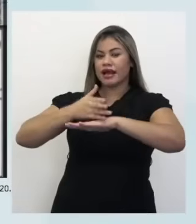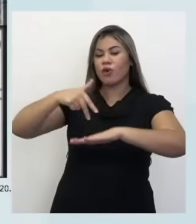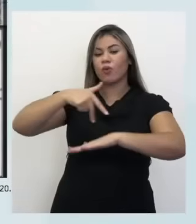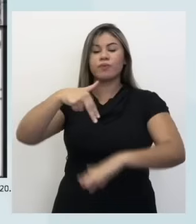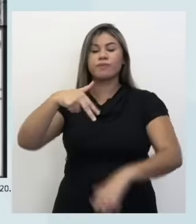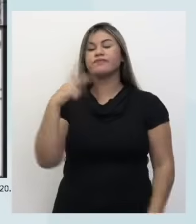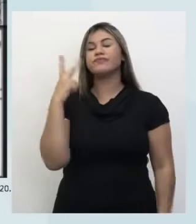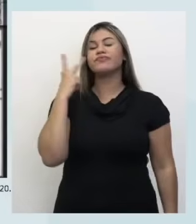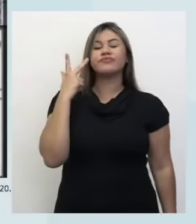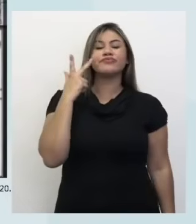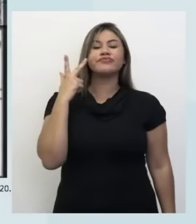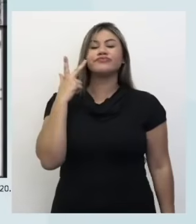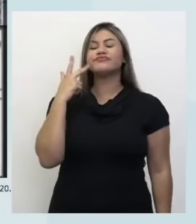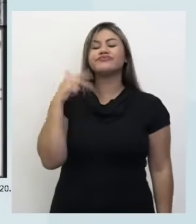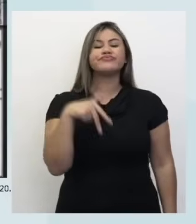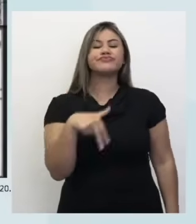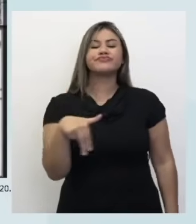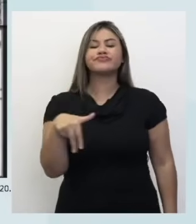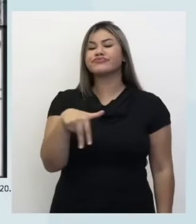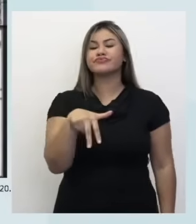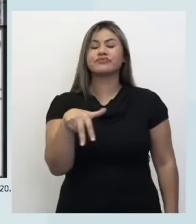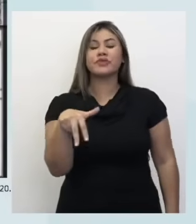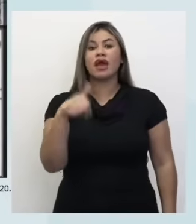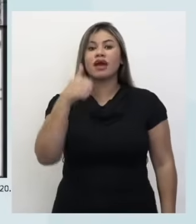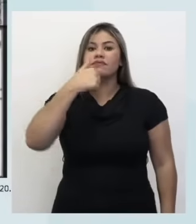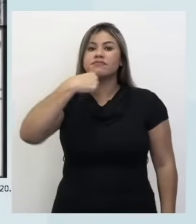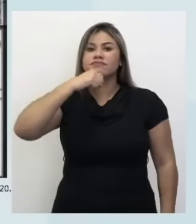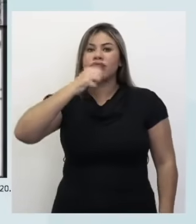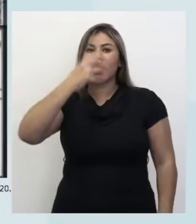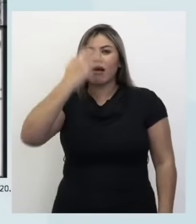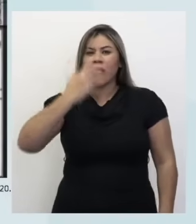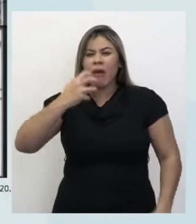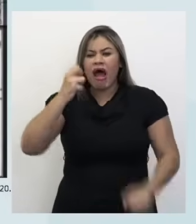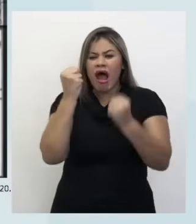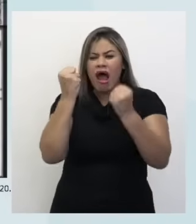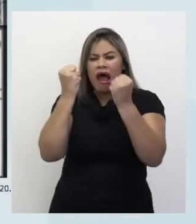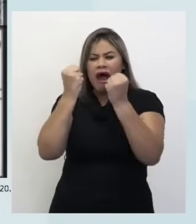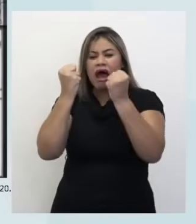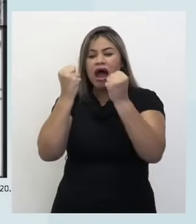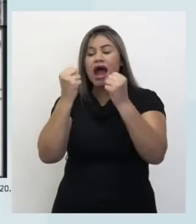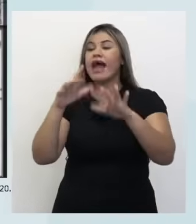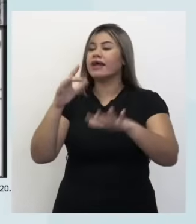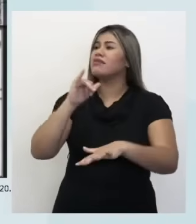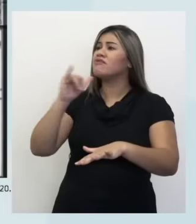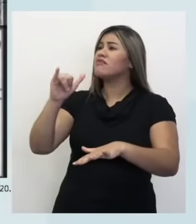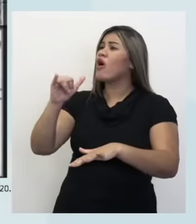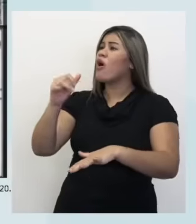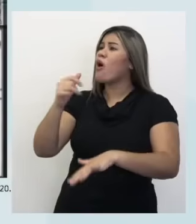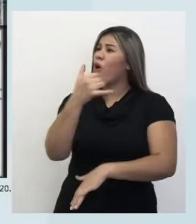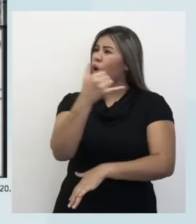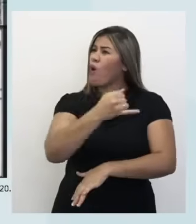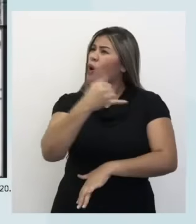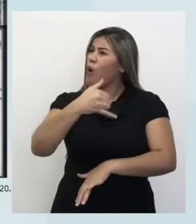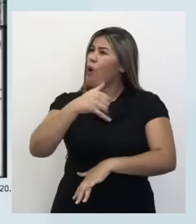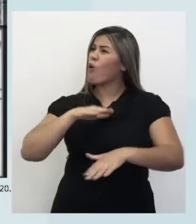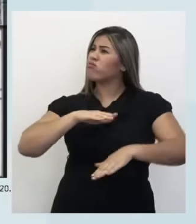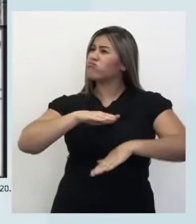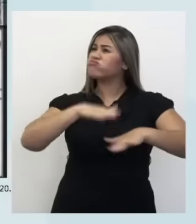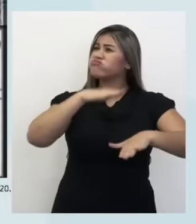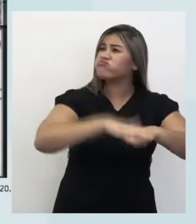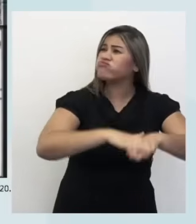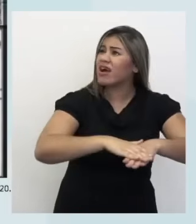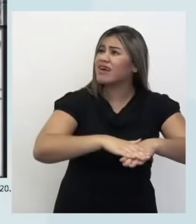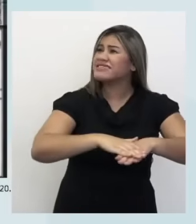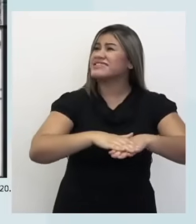normal. Uhum. A mãe fula da vida porque ele tá entrando. Aí ele diz, pisei no cocô do cachorro, onde limpo